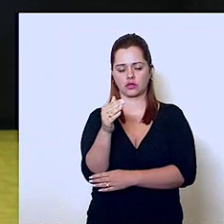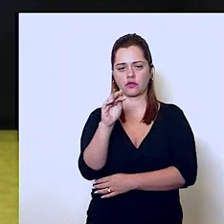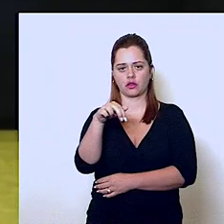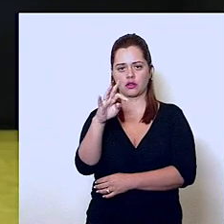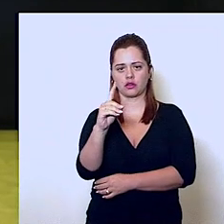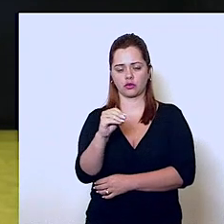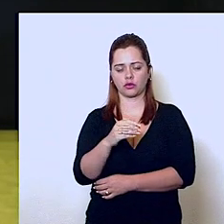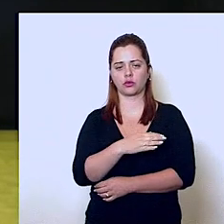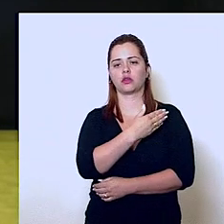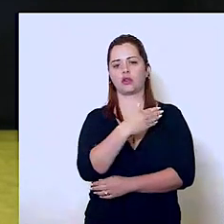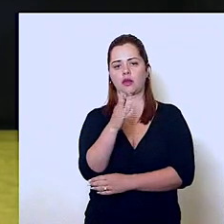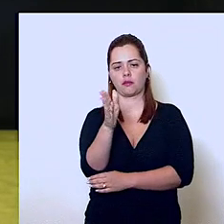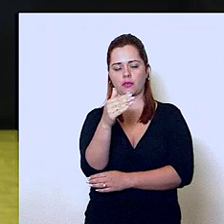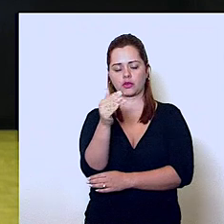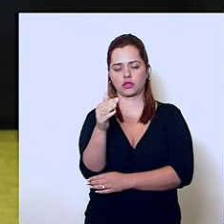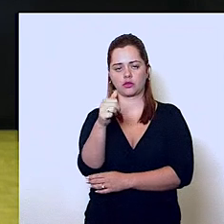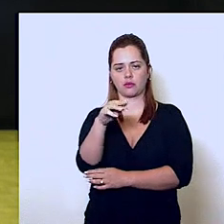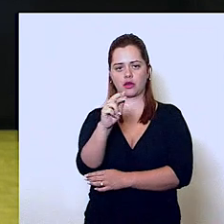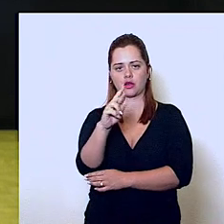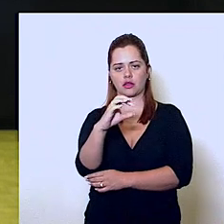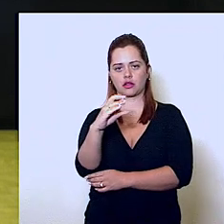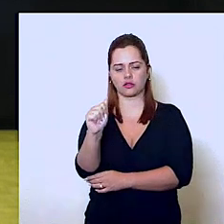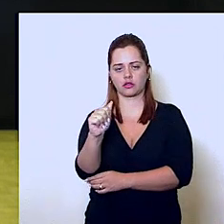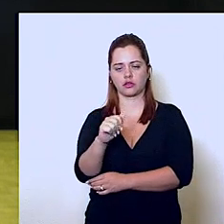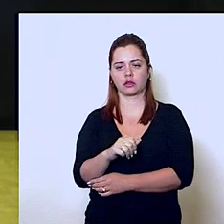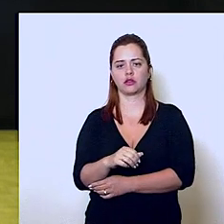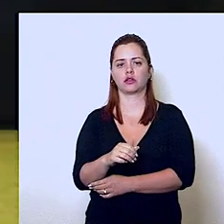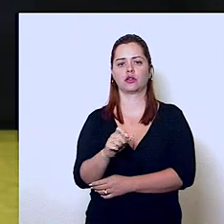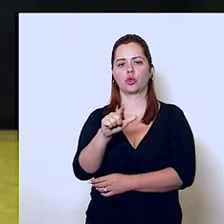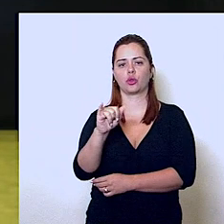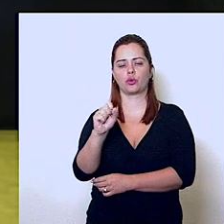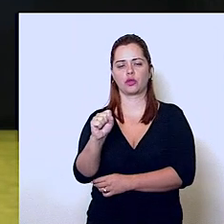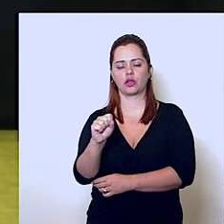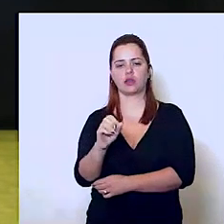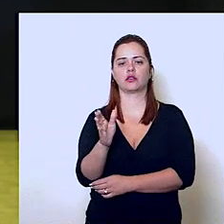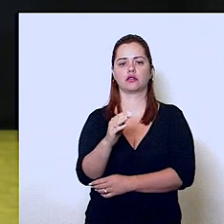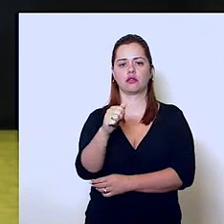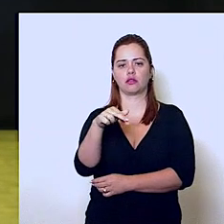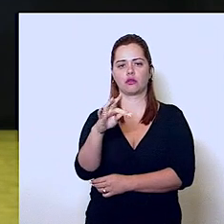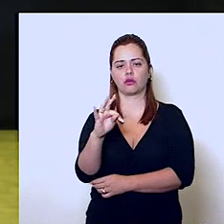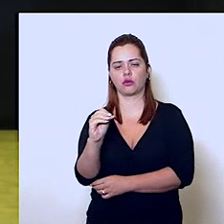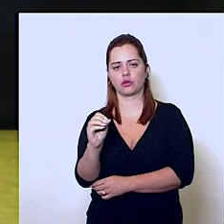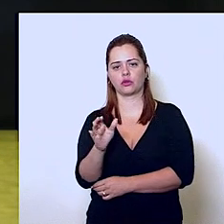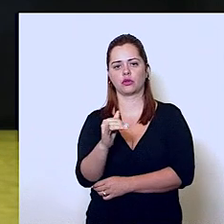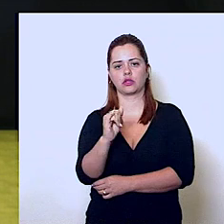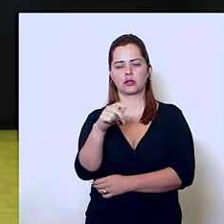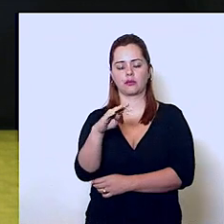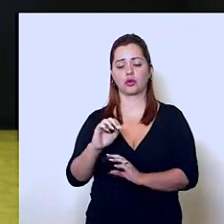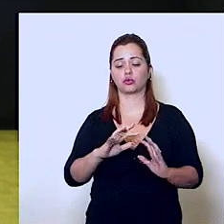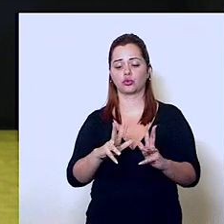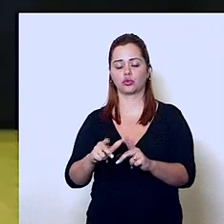Loureiro, Luiz Antônio, João Pedro, Isabel, senhores diplomatas, senhores embaixadores, amigos do